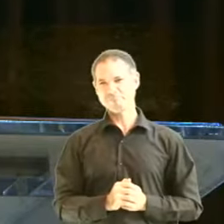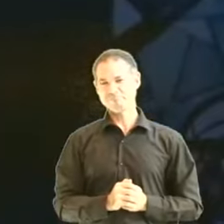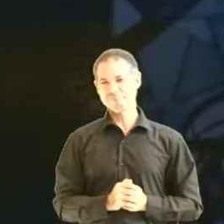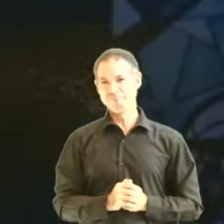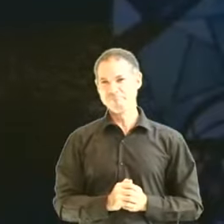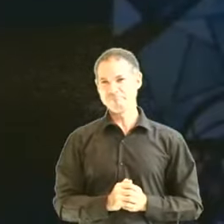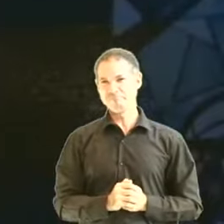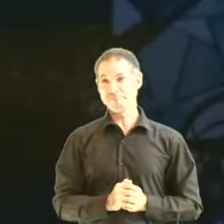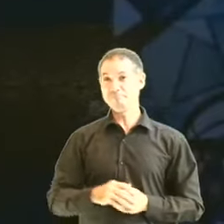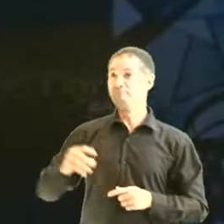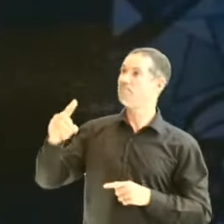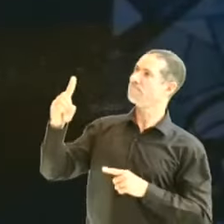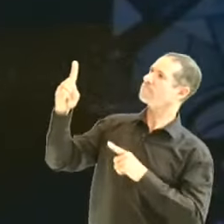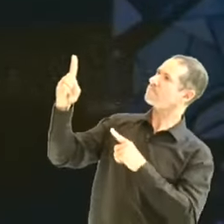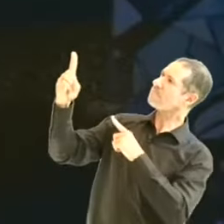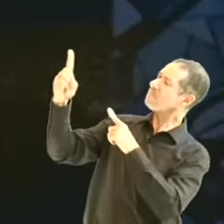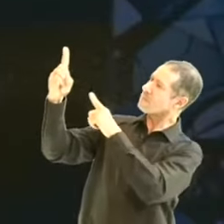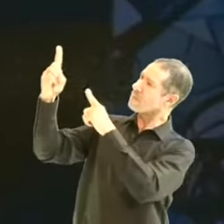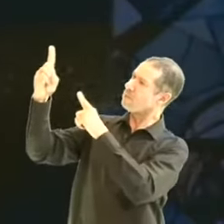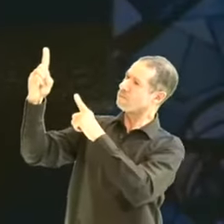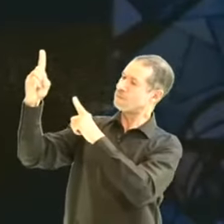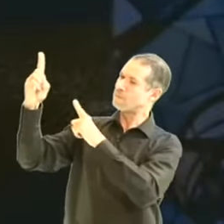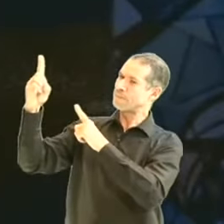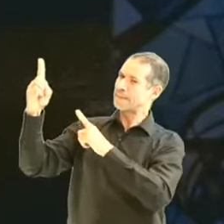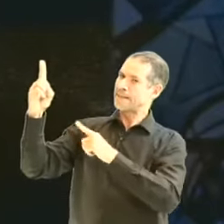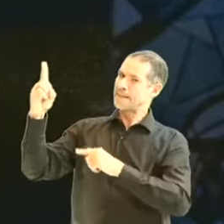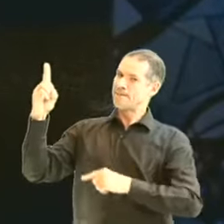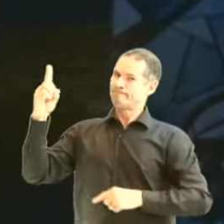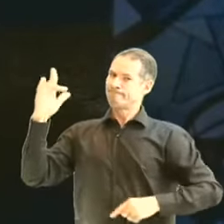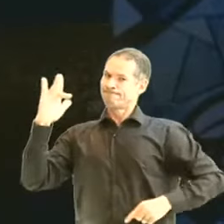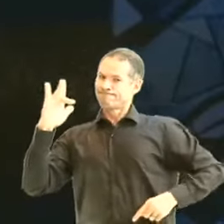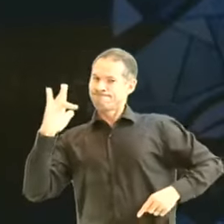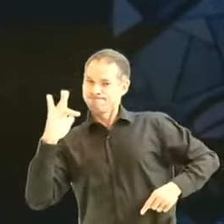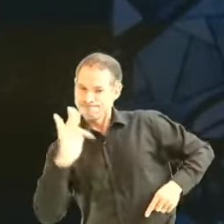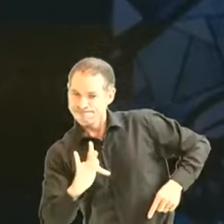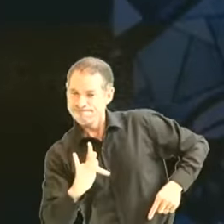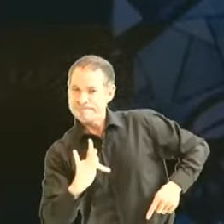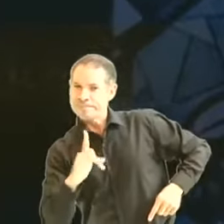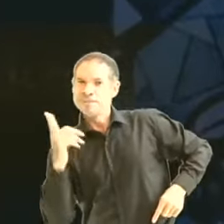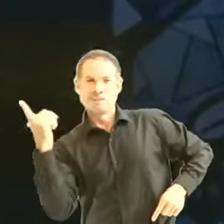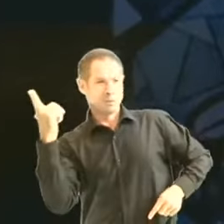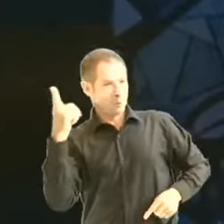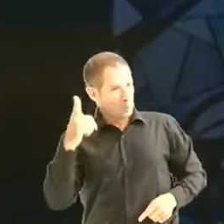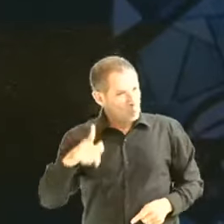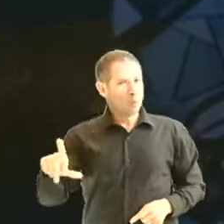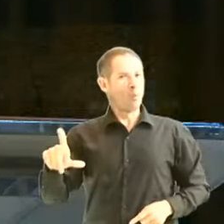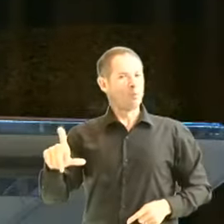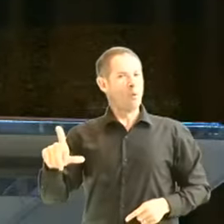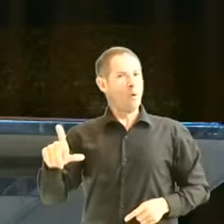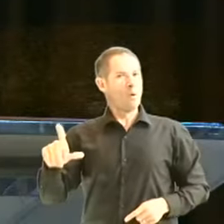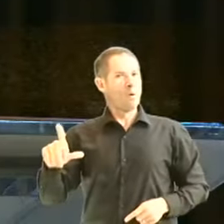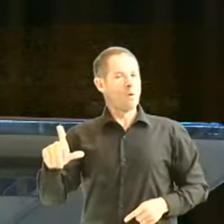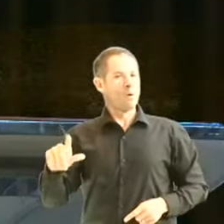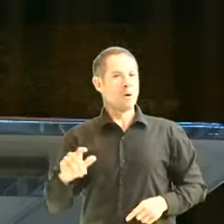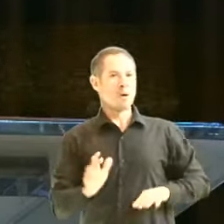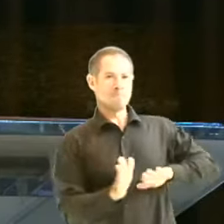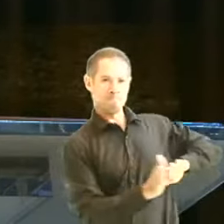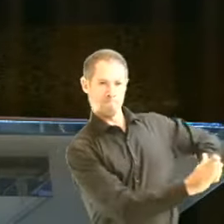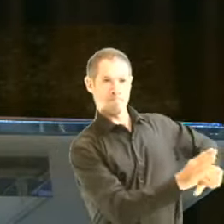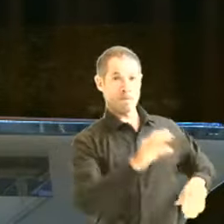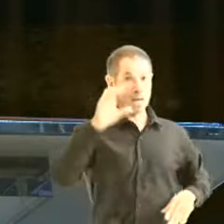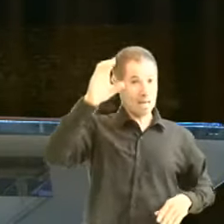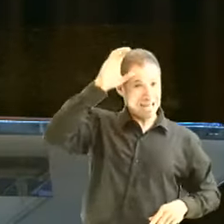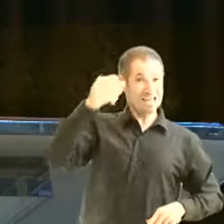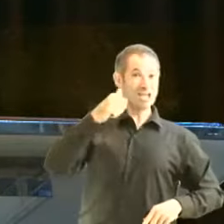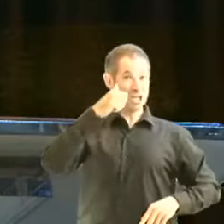E aí então Deus aperta de novo. Eu tinha uma tia que dizia